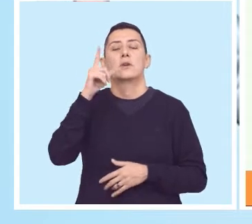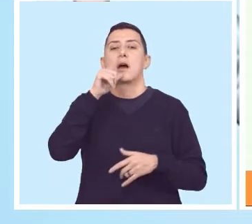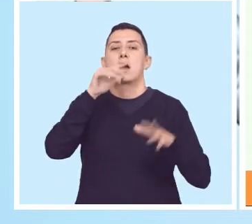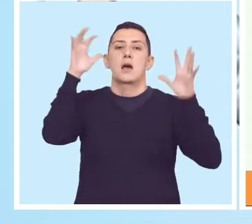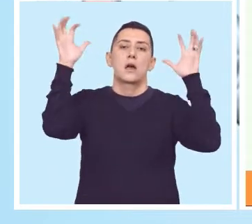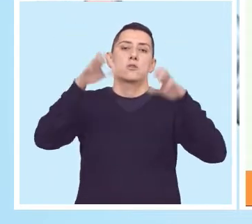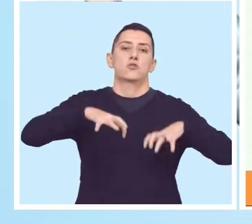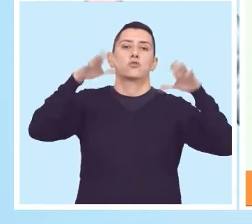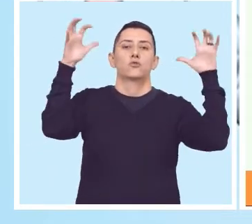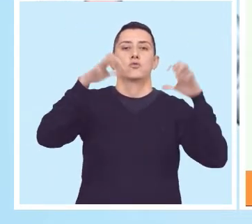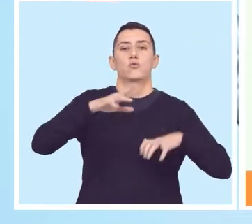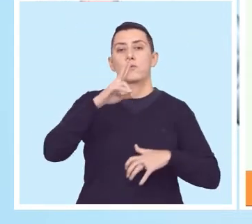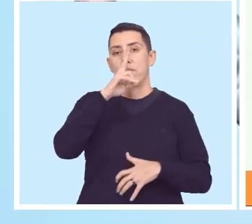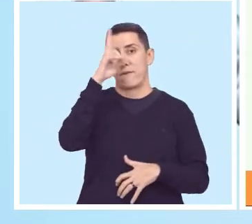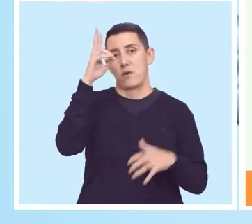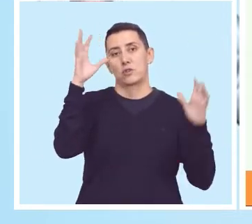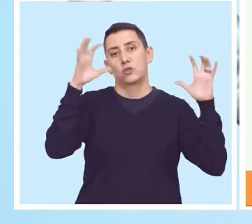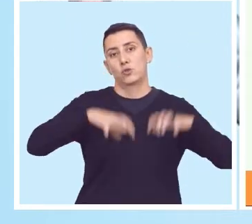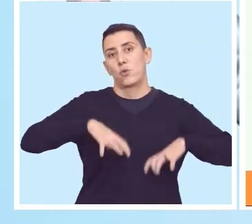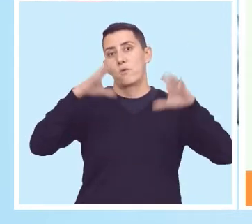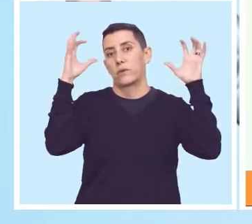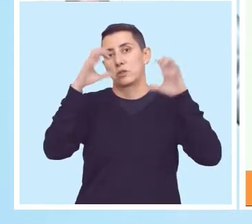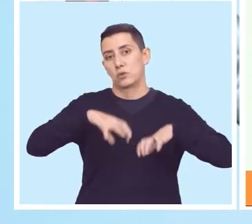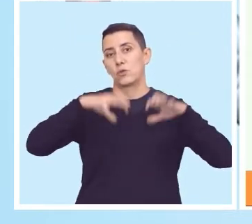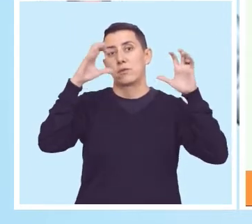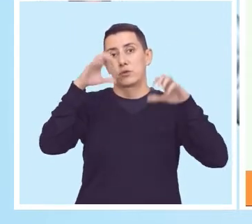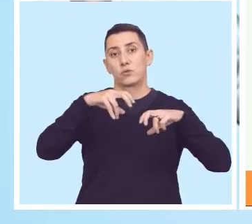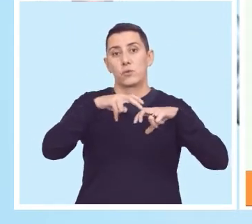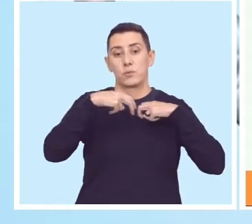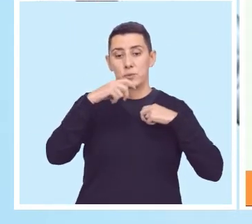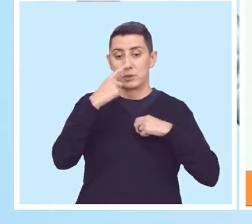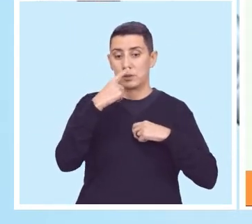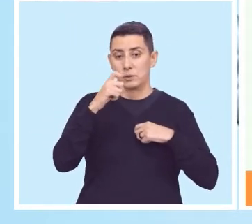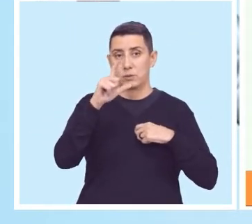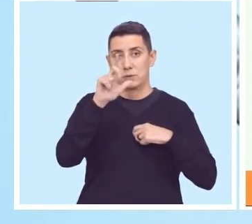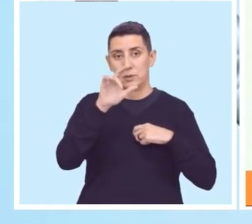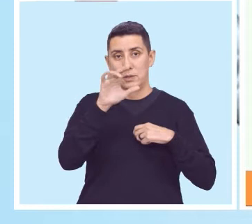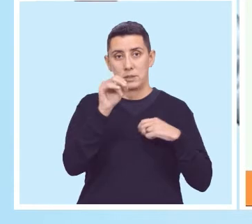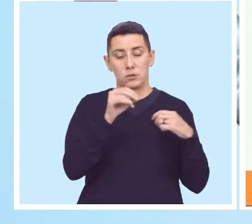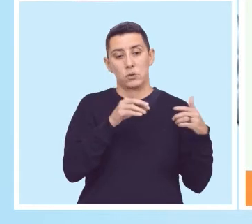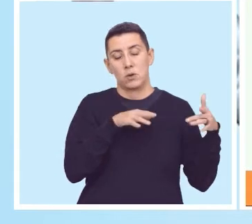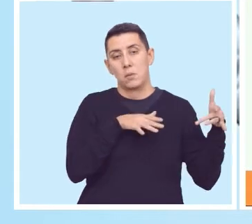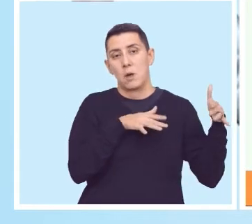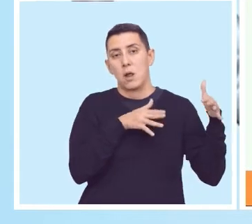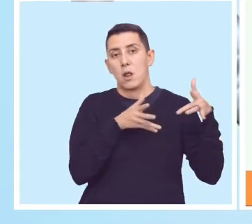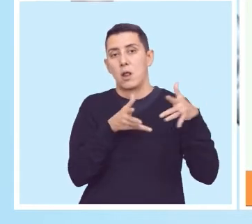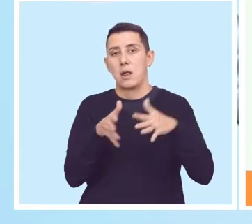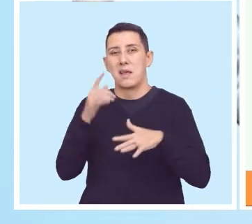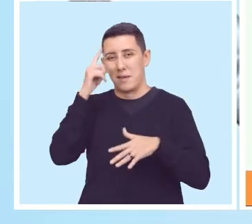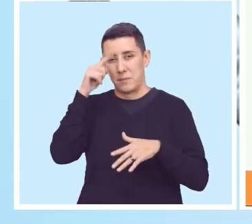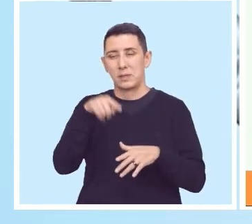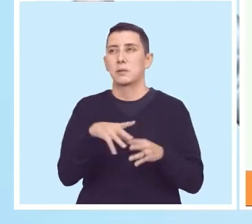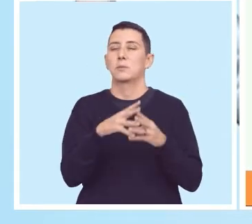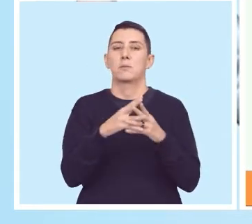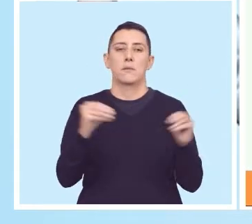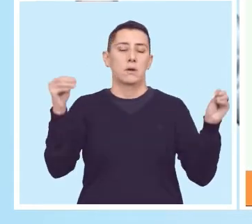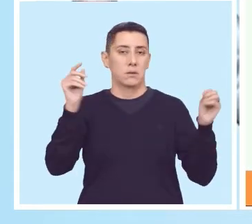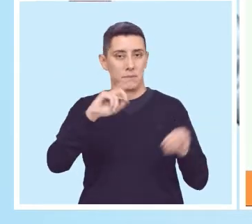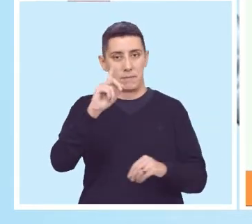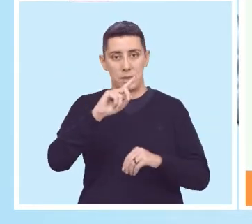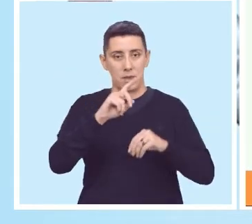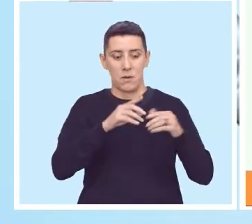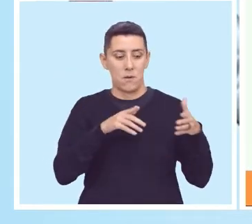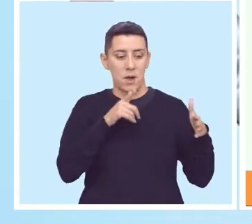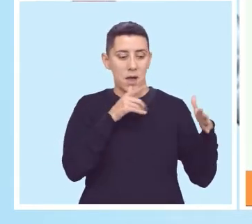nesse período, choveu muito. Então, o lixo acabou, não é que ele sumiu, ele foi deslocado todo lá